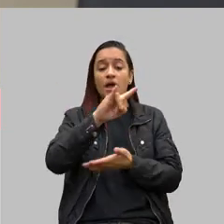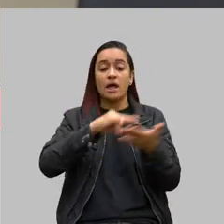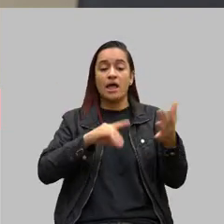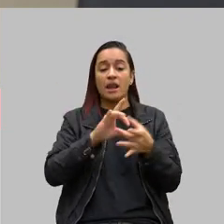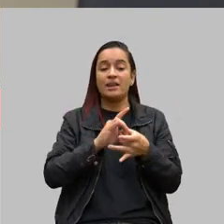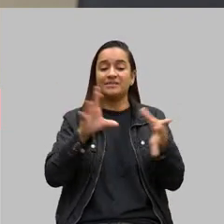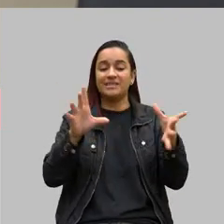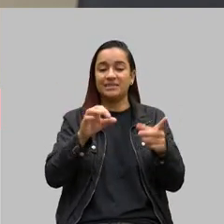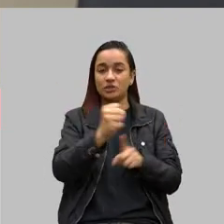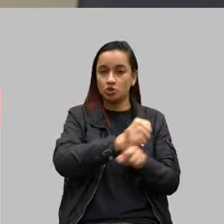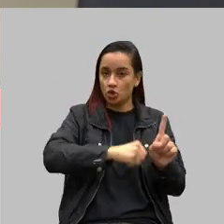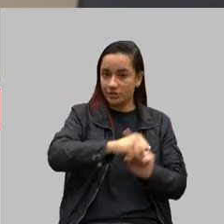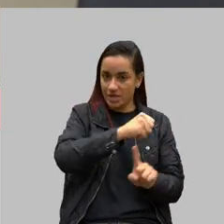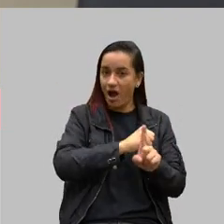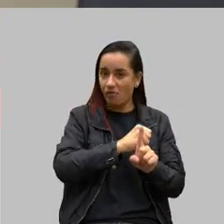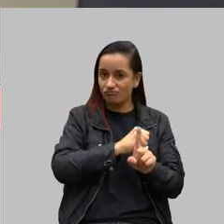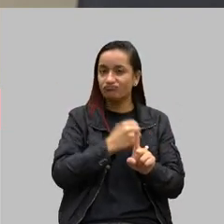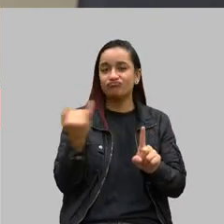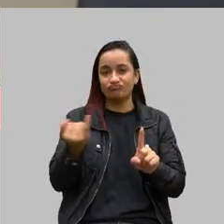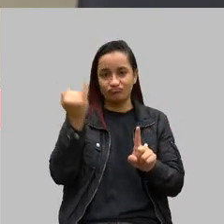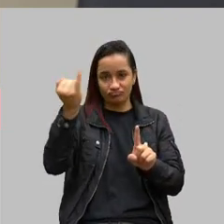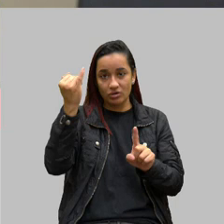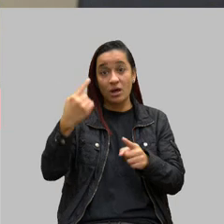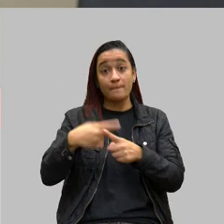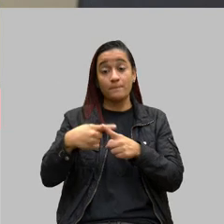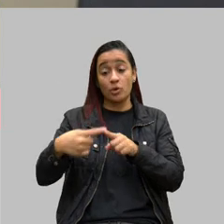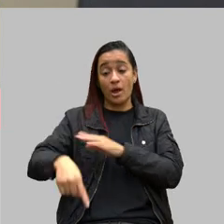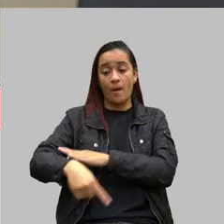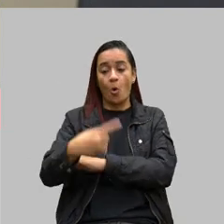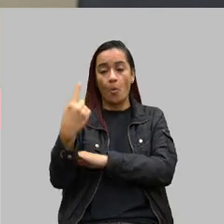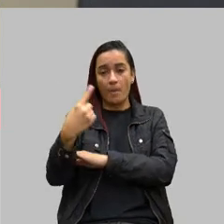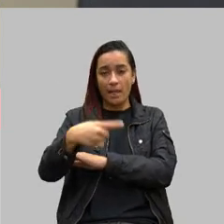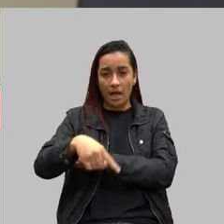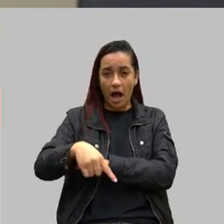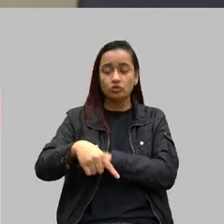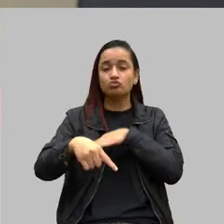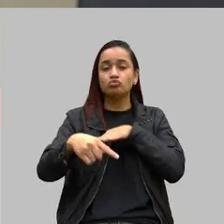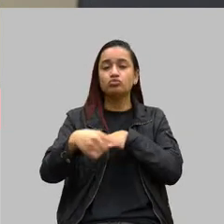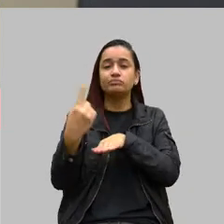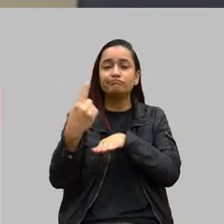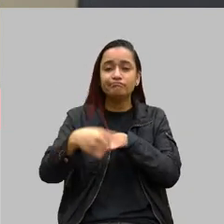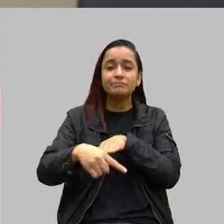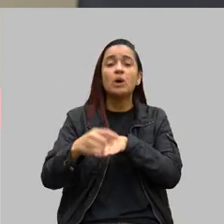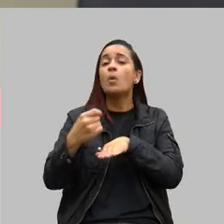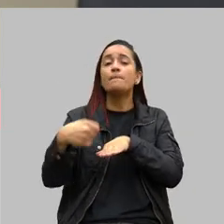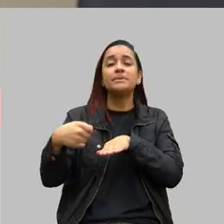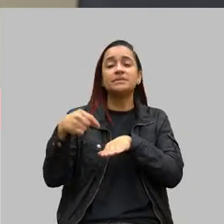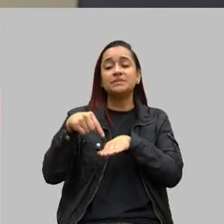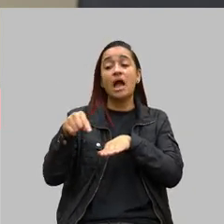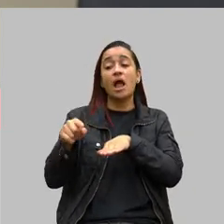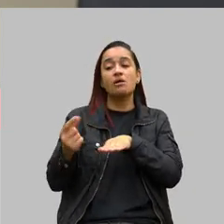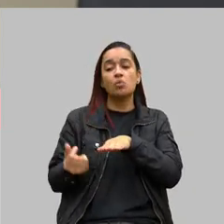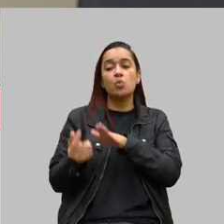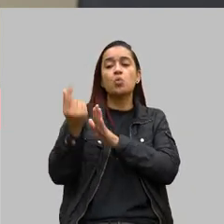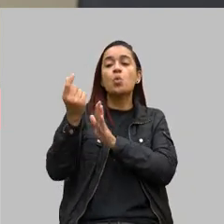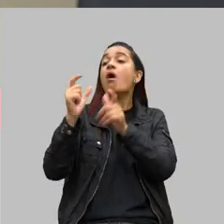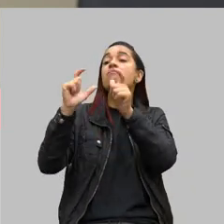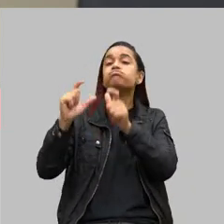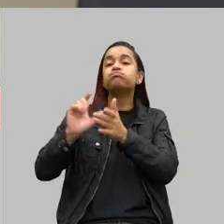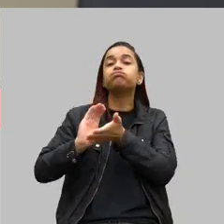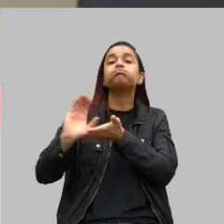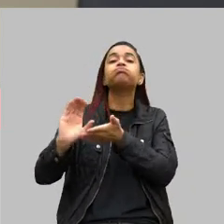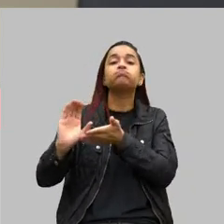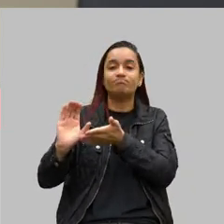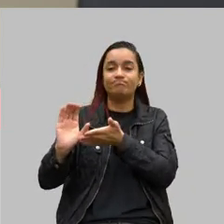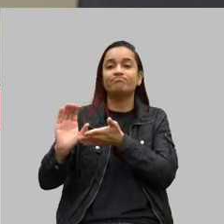né então Eh naturalmente né o pedágio gera um ônus paraa população e tem que ser colocado na balança esse ônus Visa Avisa o bônus né